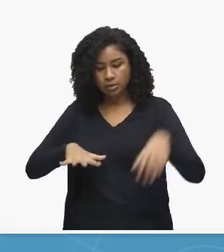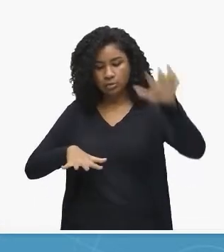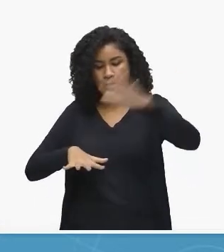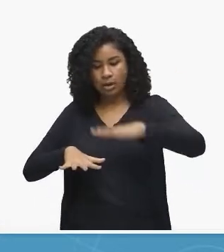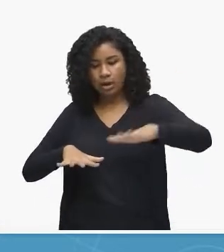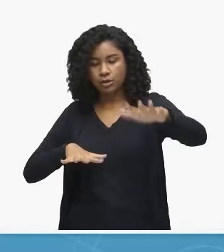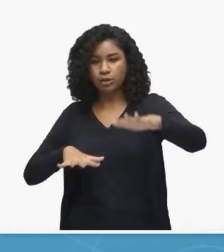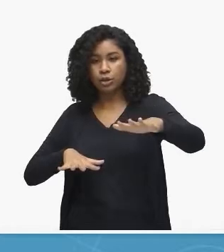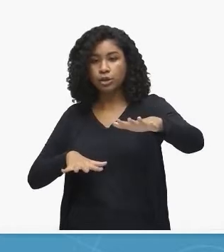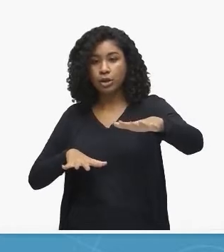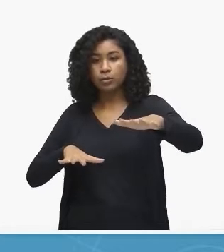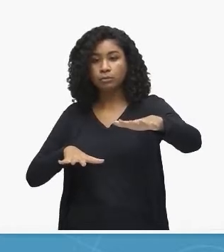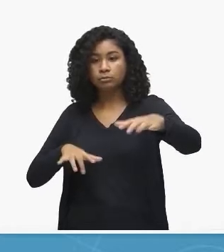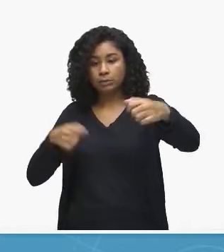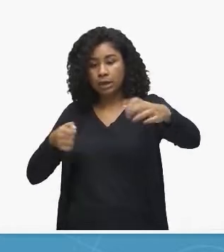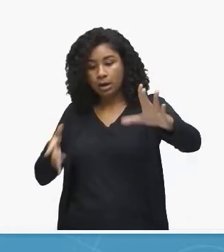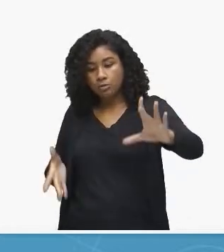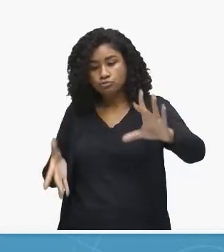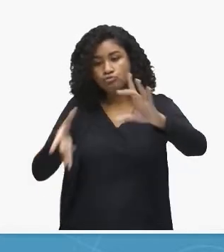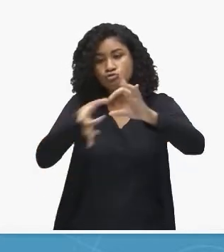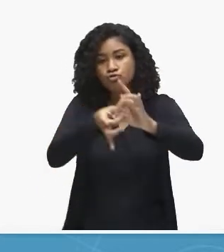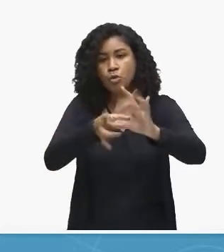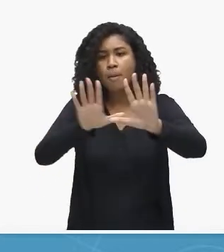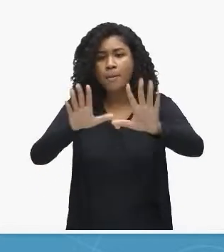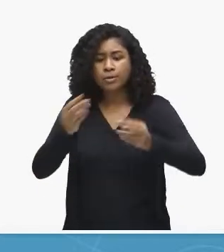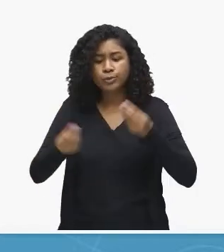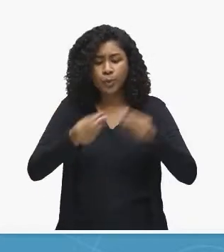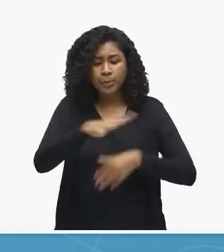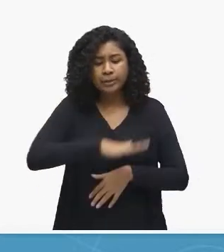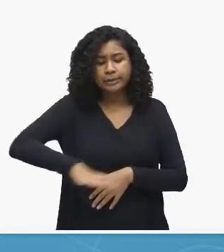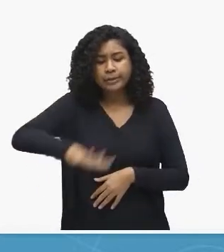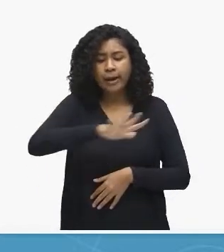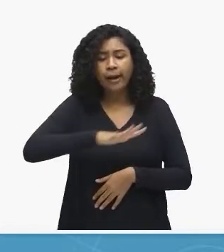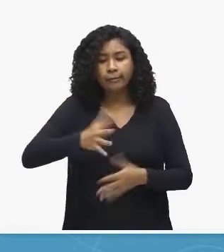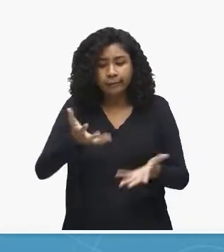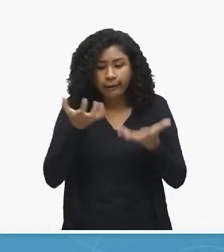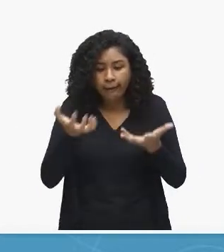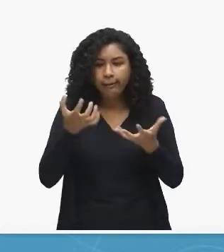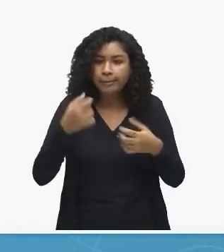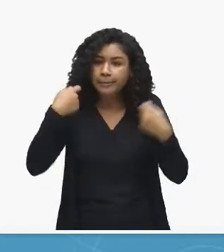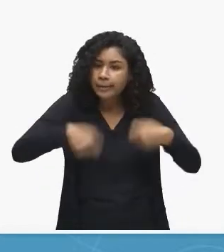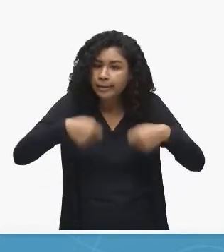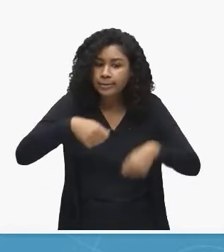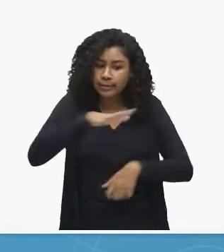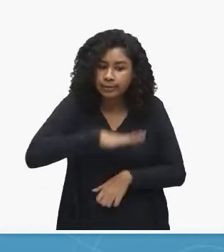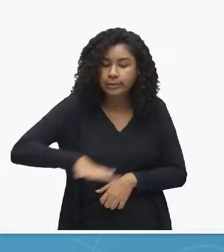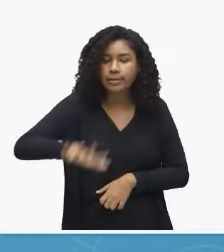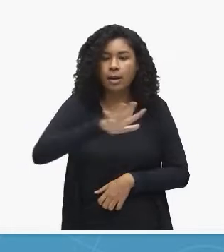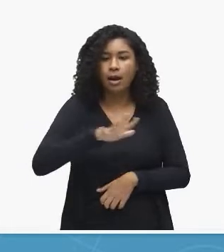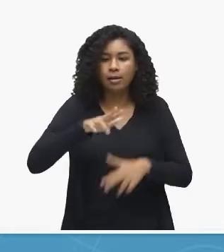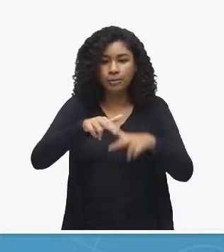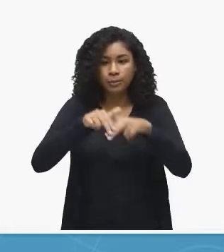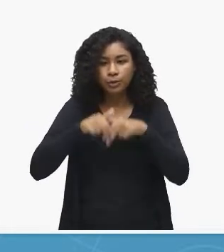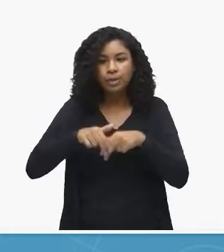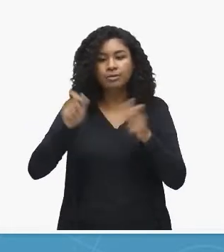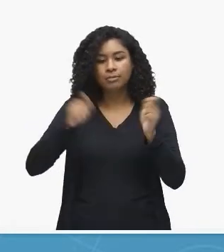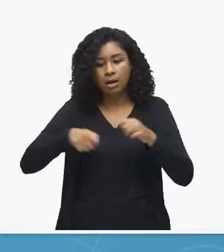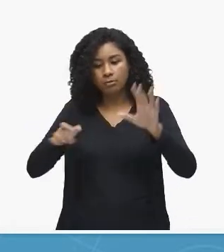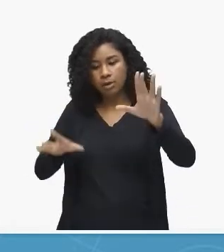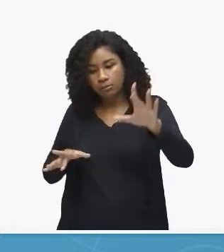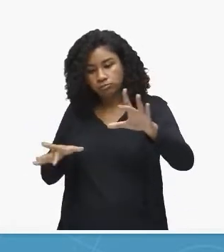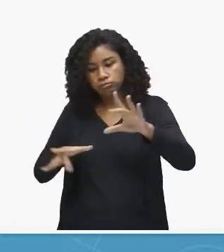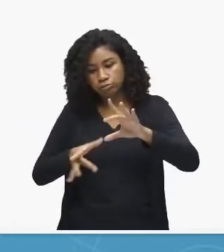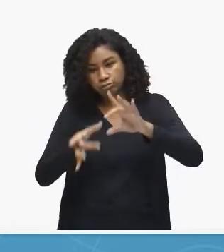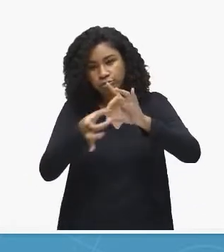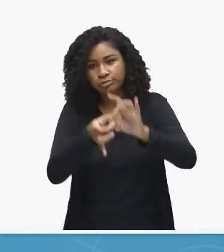ter acesso ao petróleo do Golfo Pérsico, a Alemanha precisava aí, né, se aliar ao Império Austro-Húngaro